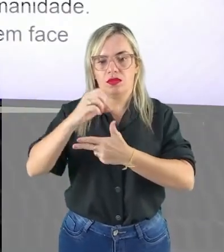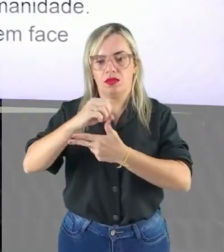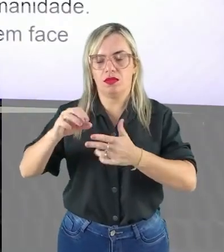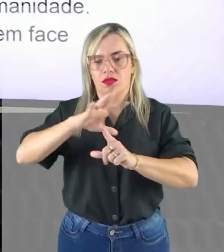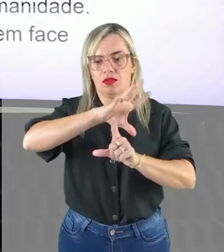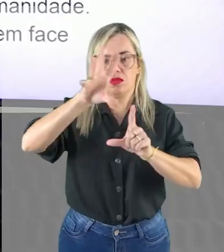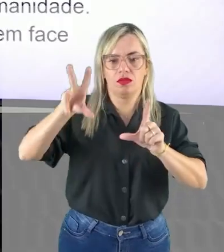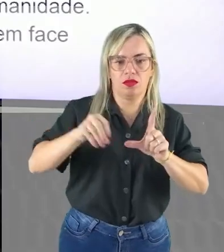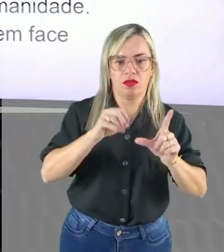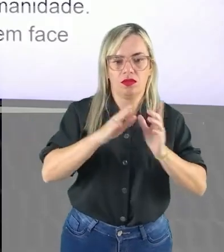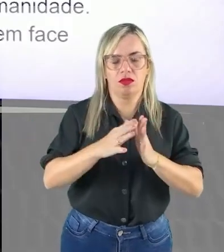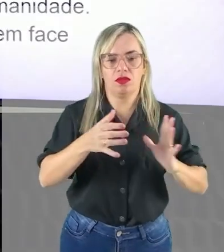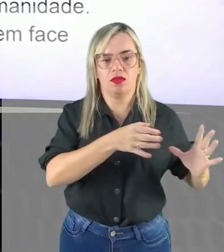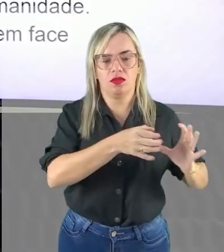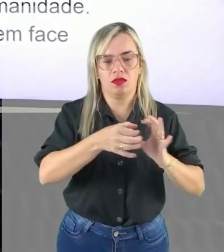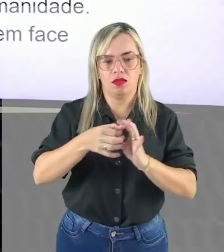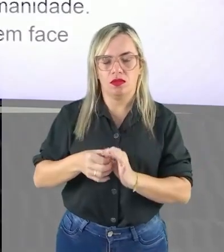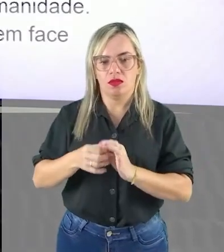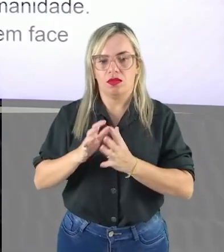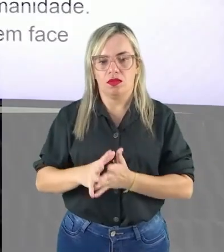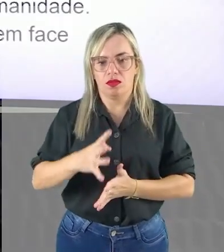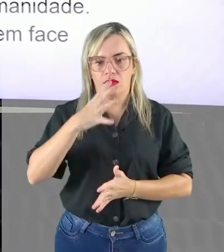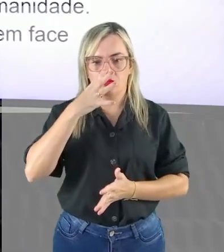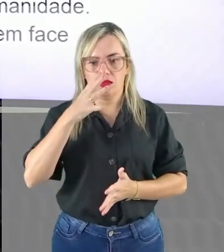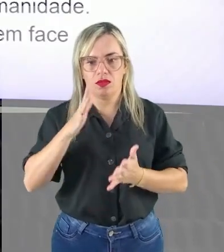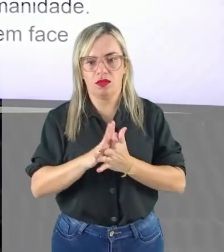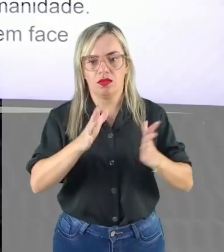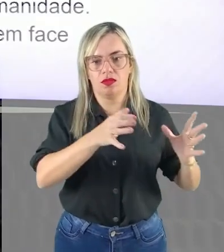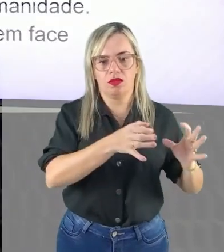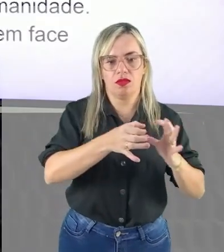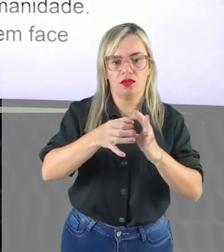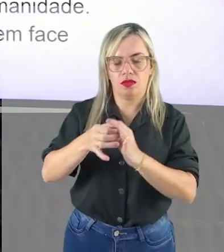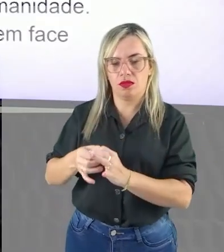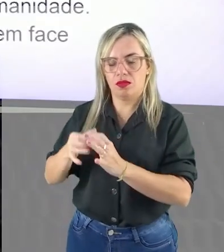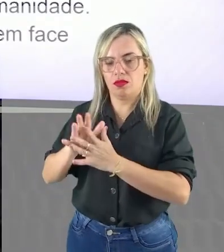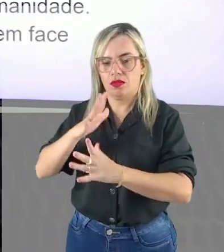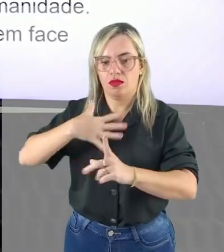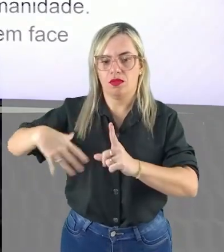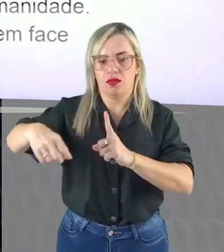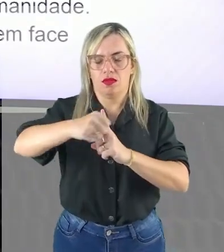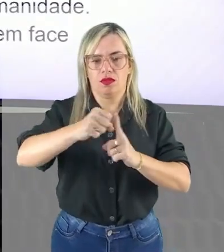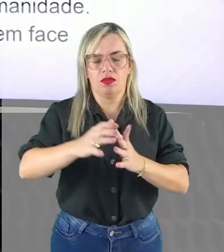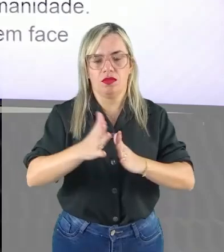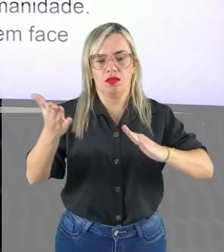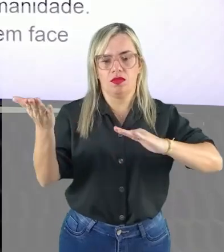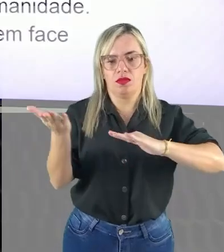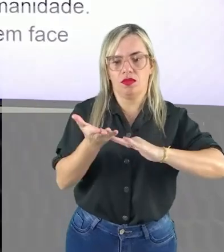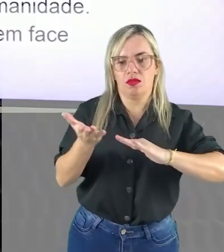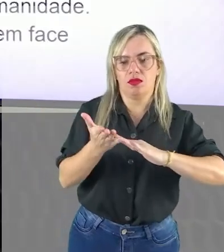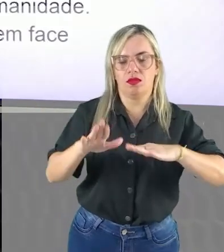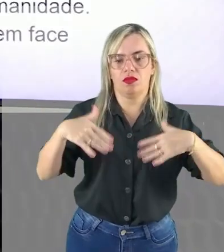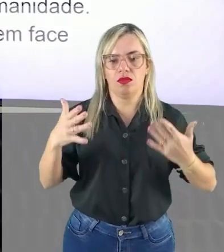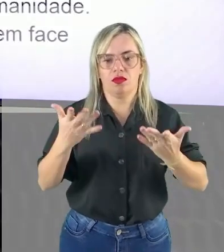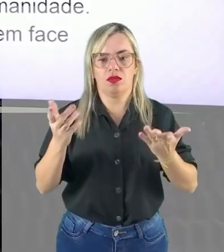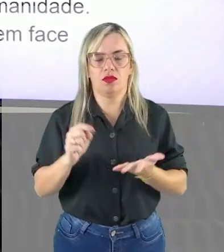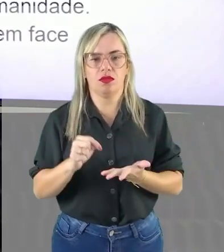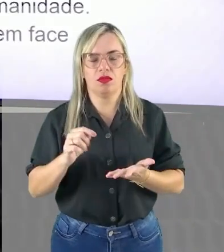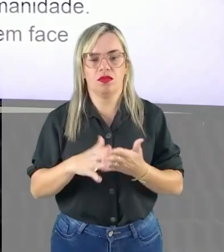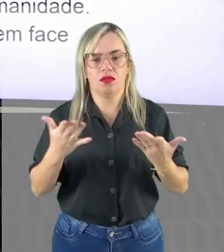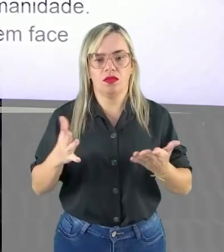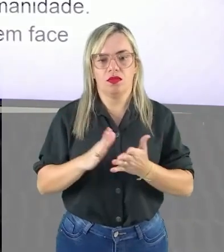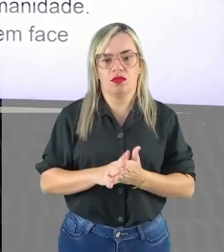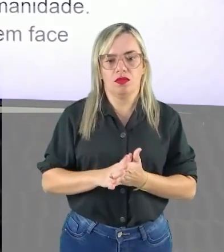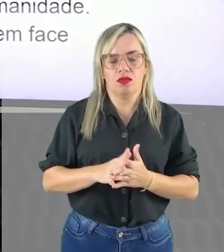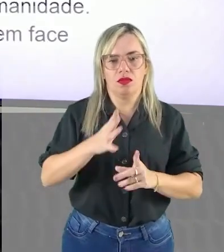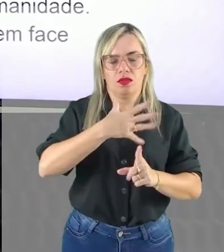charge evoca uma situação de assombro frente a uma realidade que assola sociedades contemporâneas, né? Ou seja,